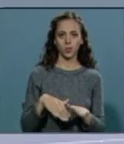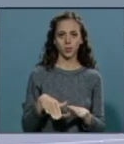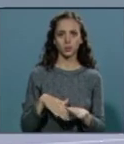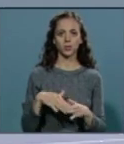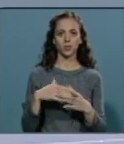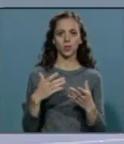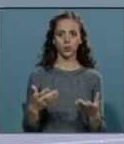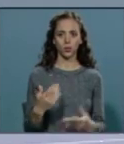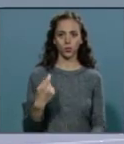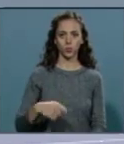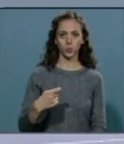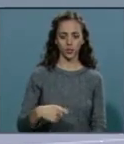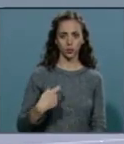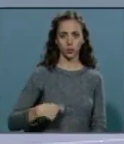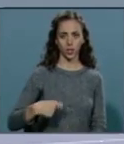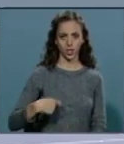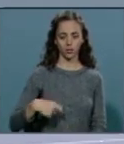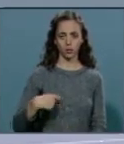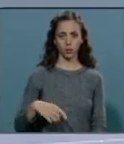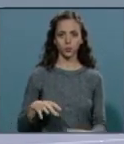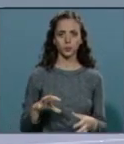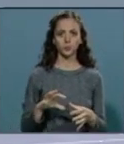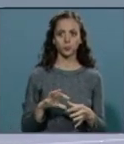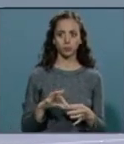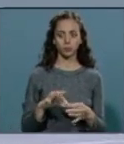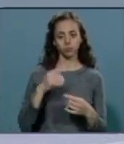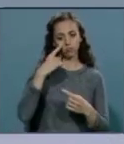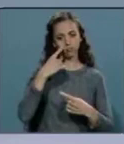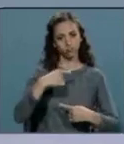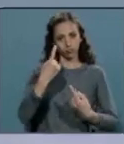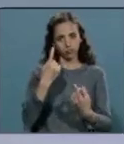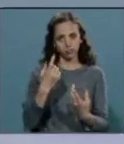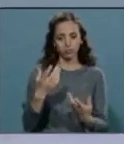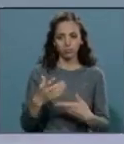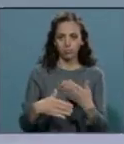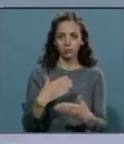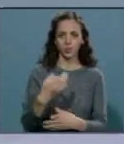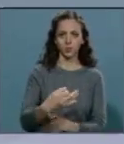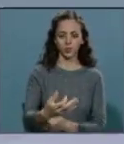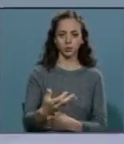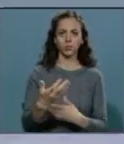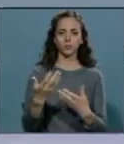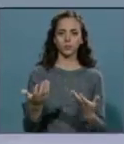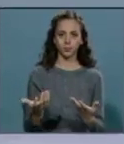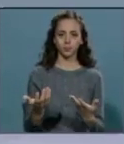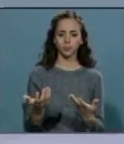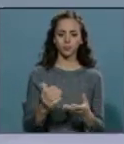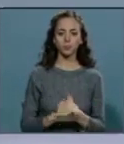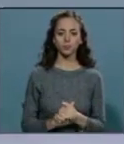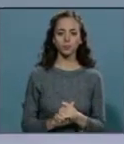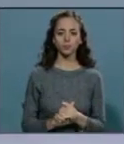da do presidente do marítimo para que essa manifestação sistemática de que